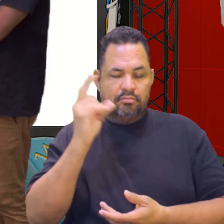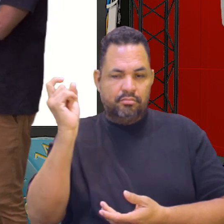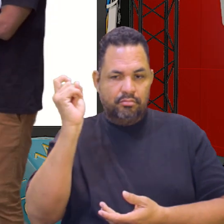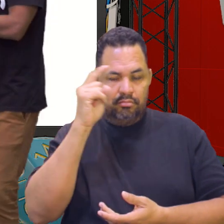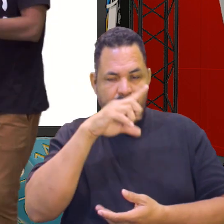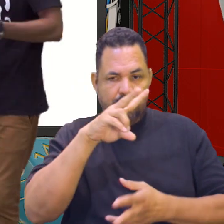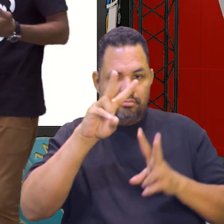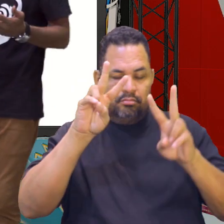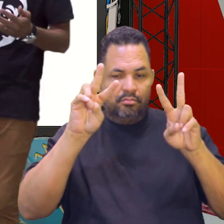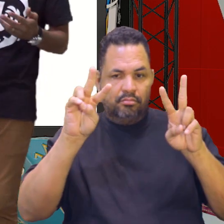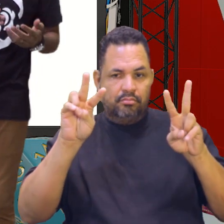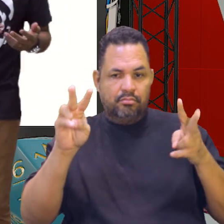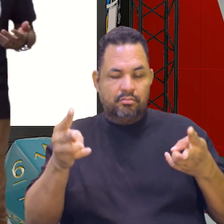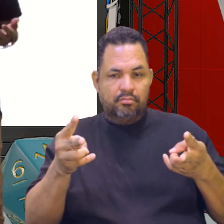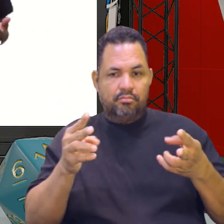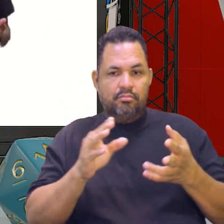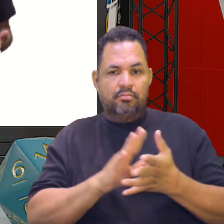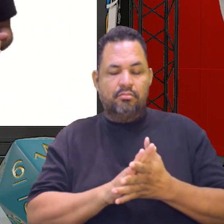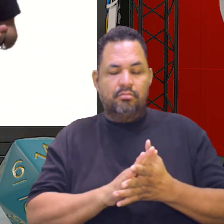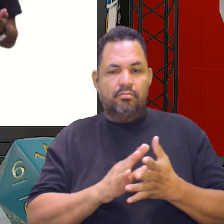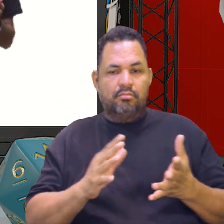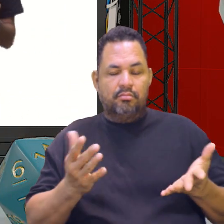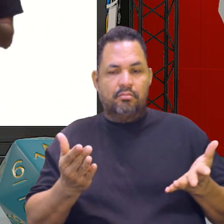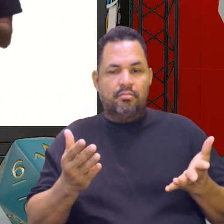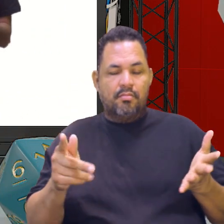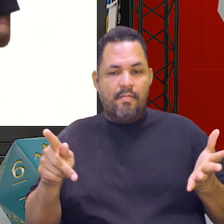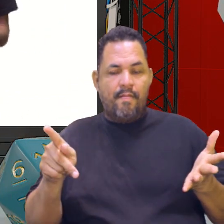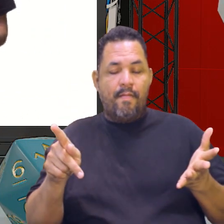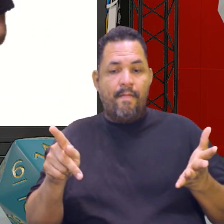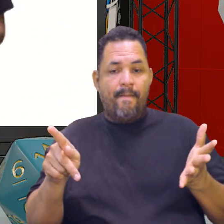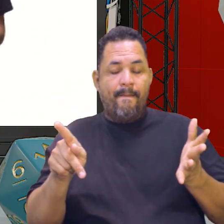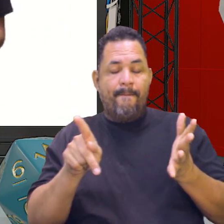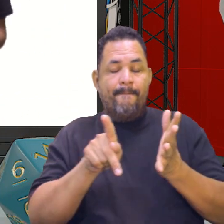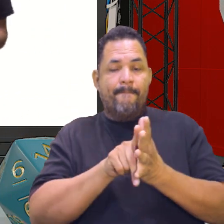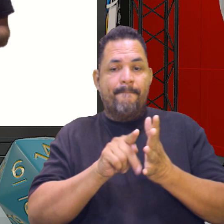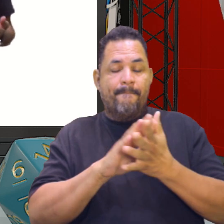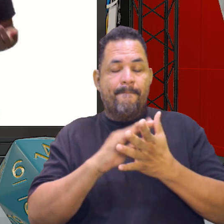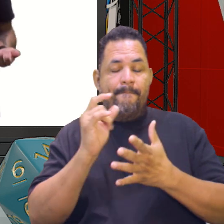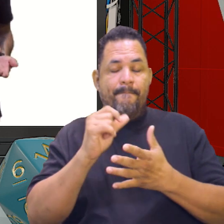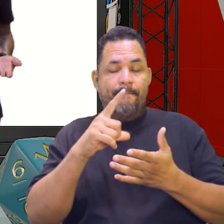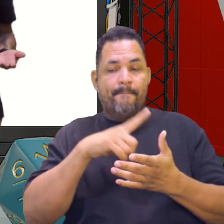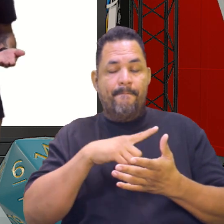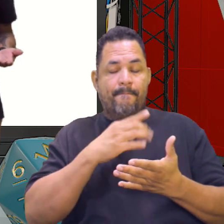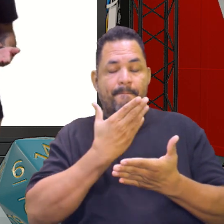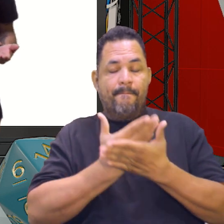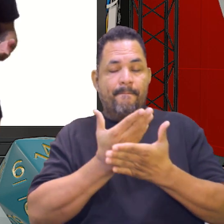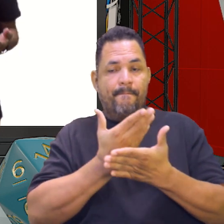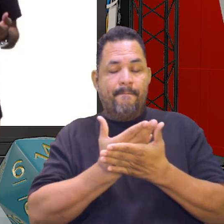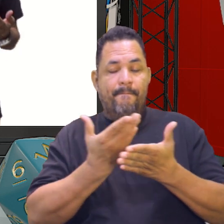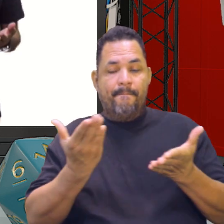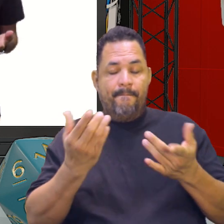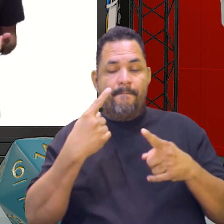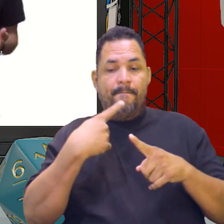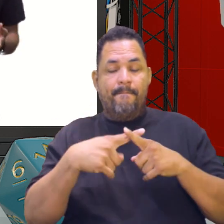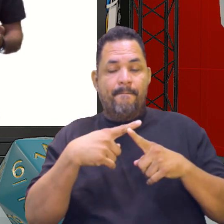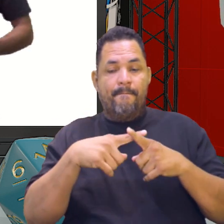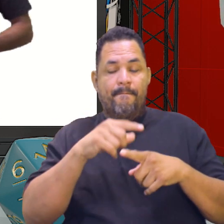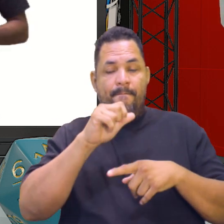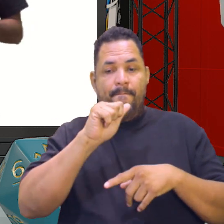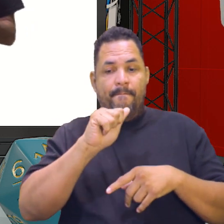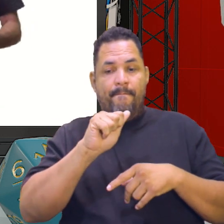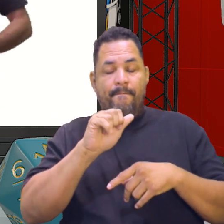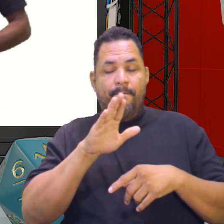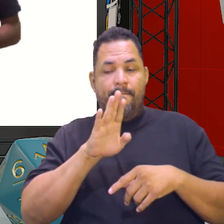nesse assunto está ligado extremamente às dificuldades que nós temos com a álgebra. Porque a